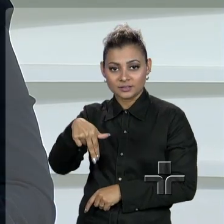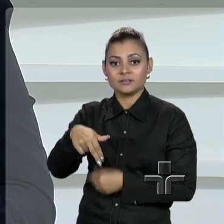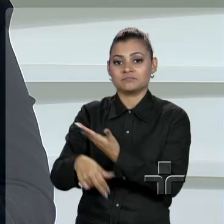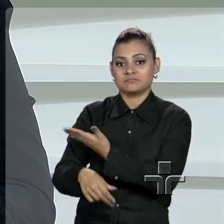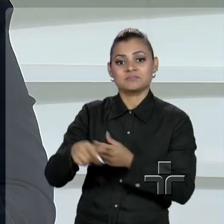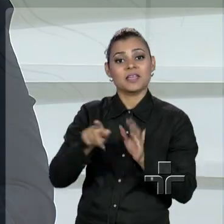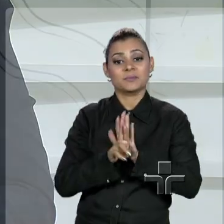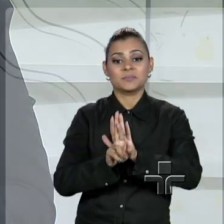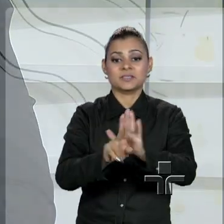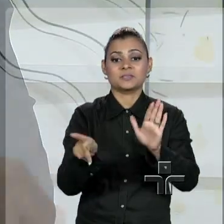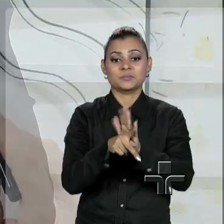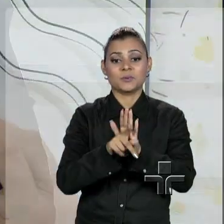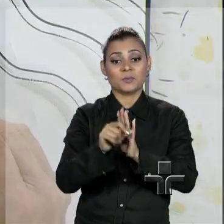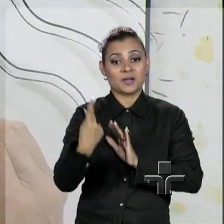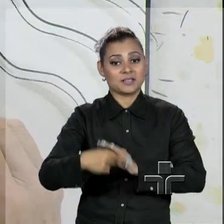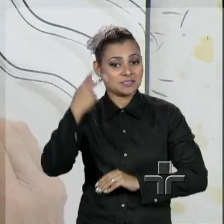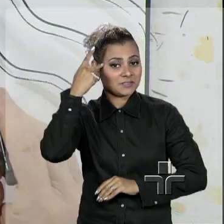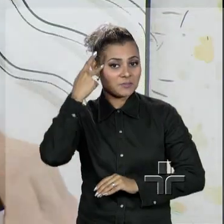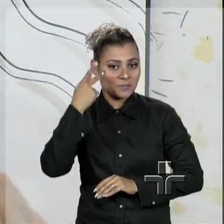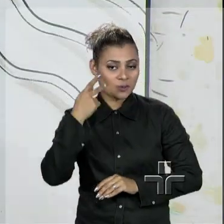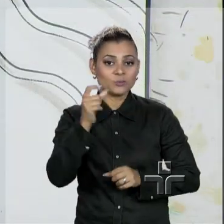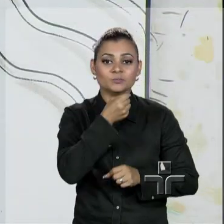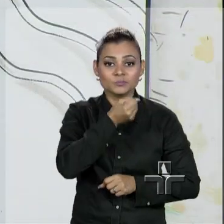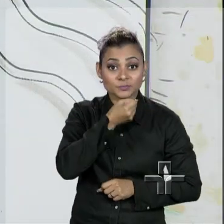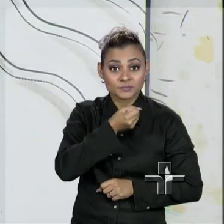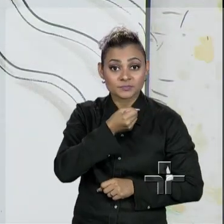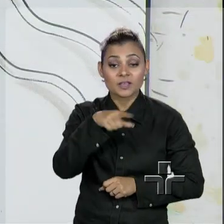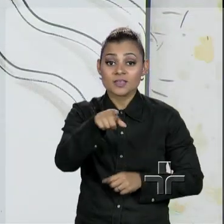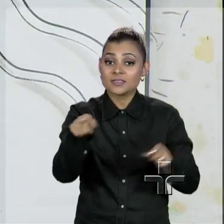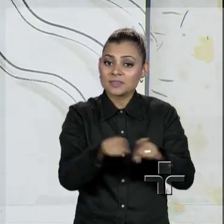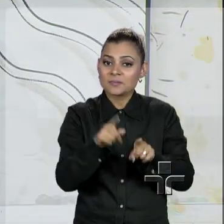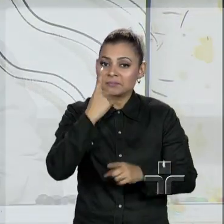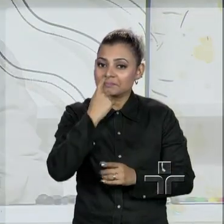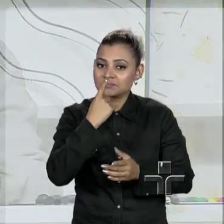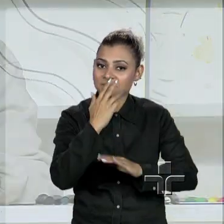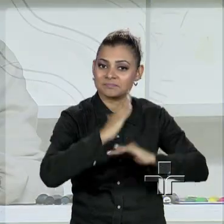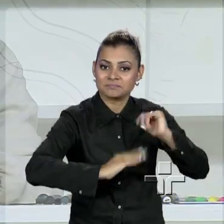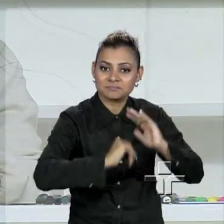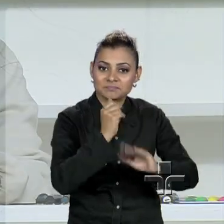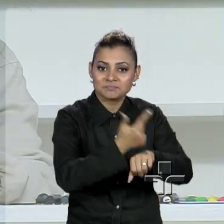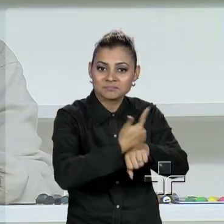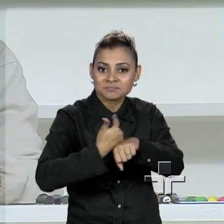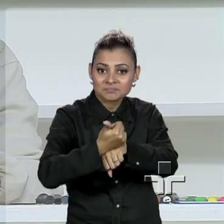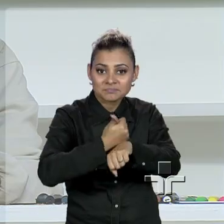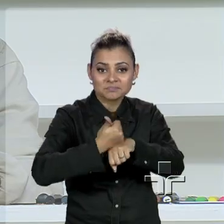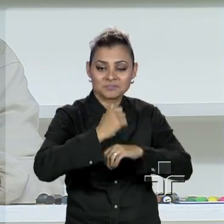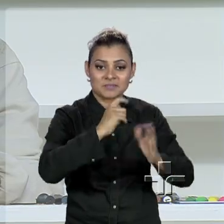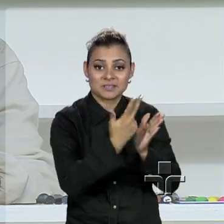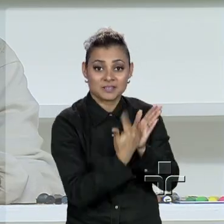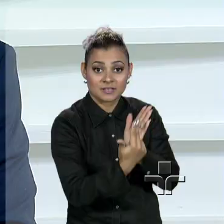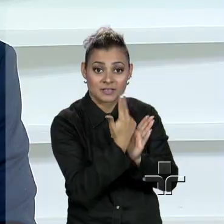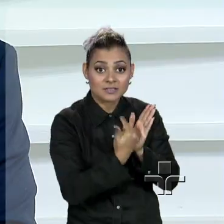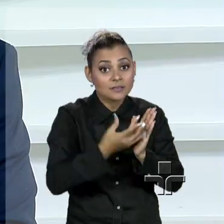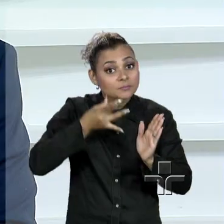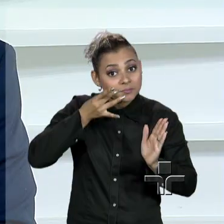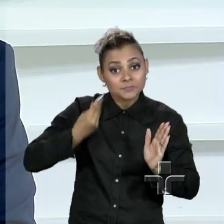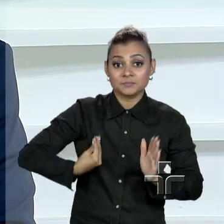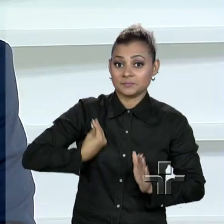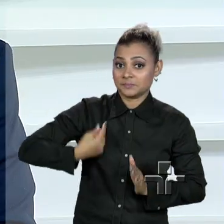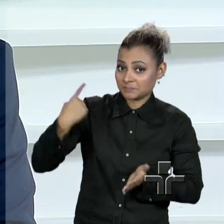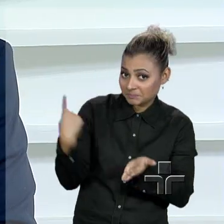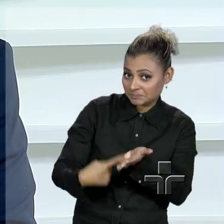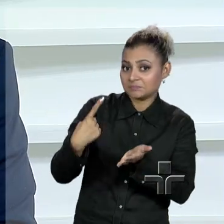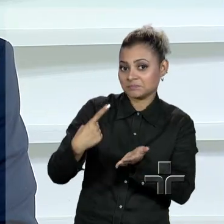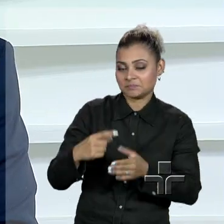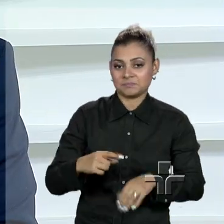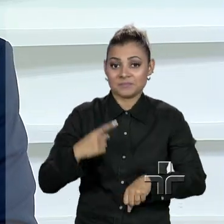E somos acompanhados e supervisionados pelo nosso cartunista Paulo Caruso, com desenhos